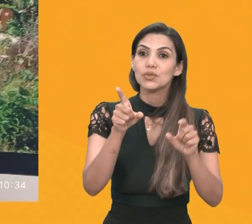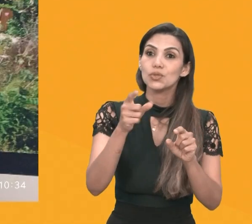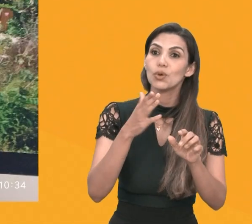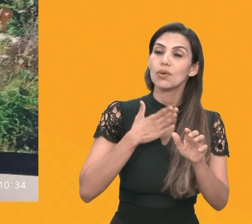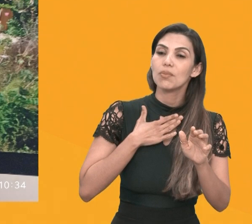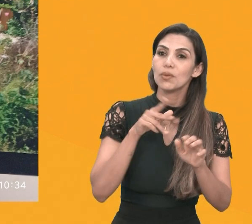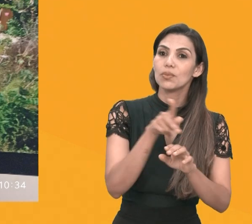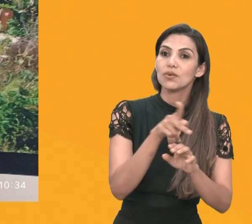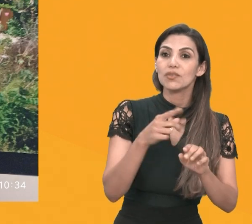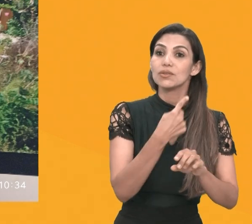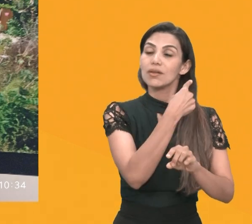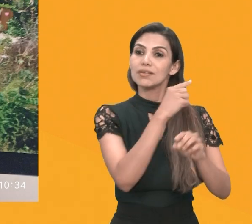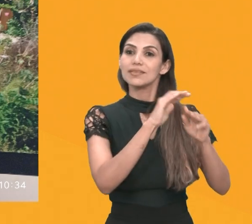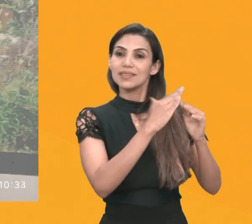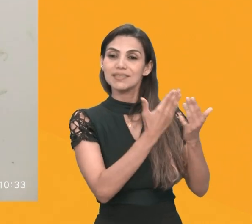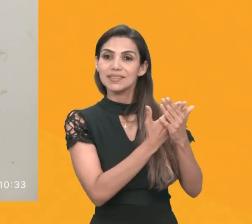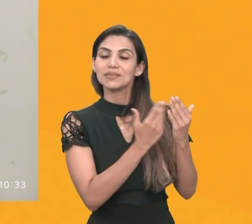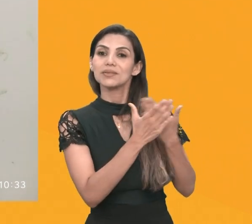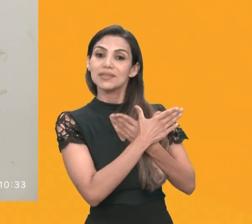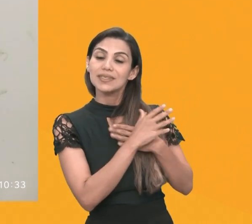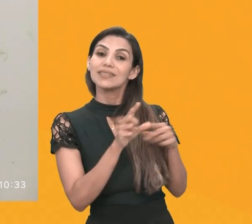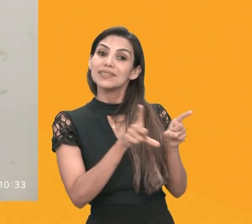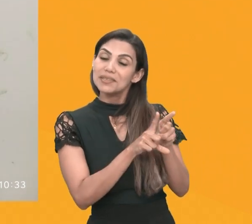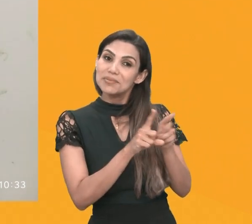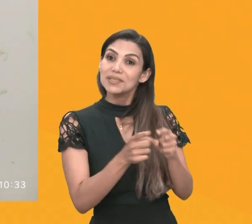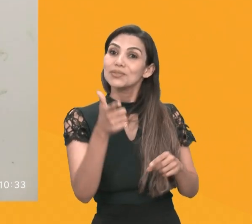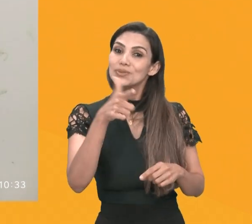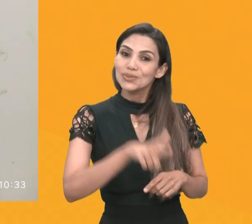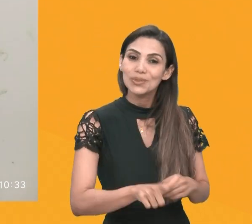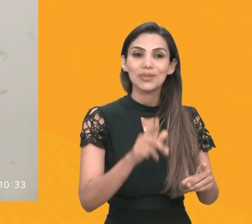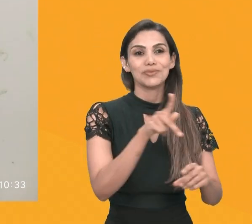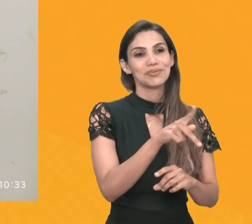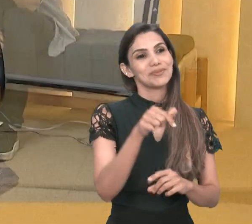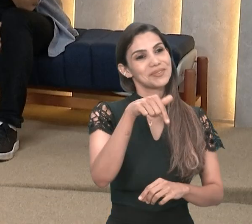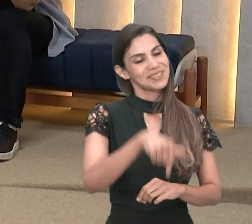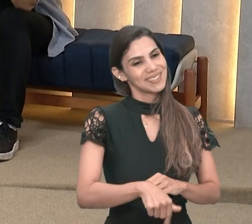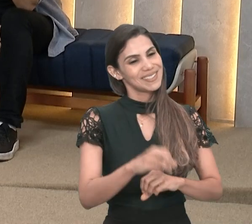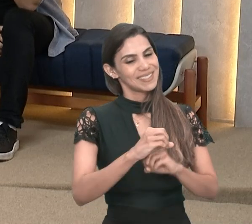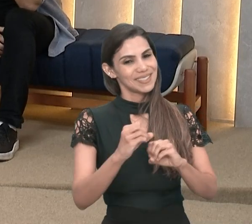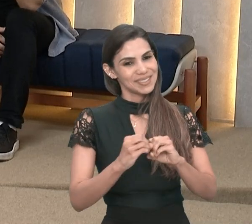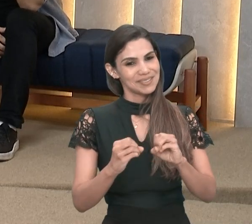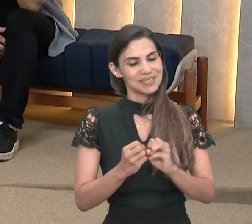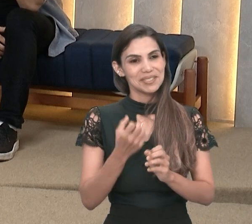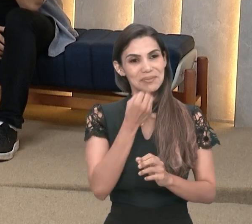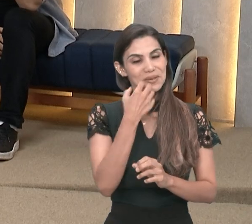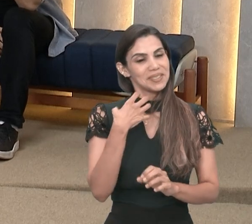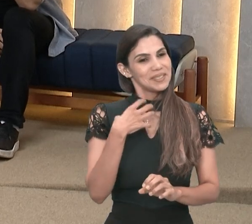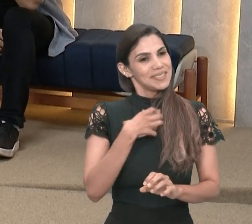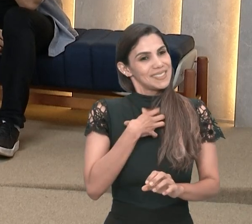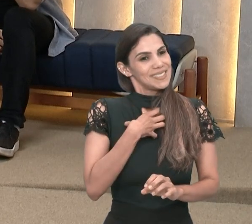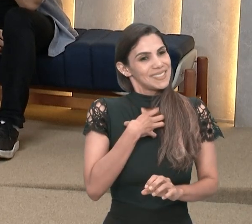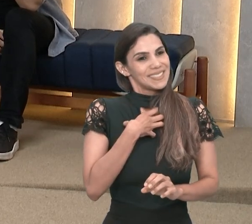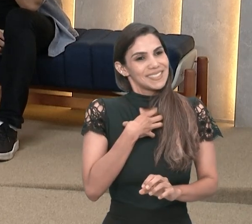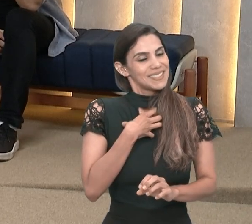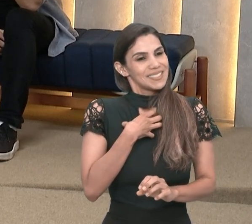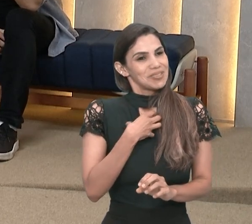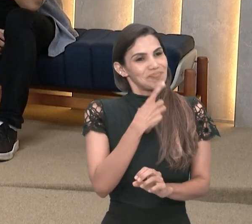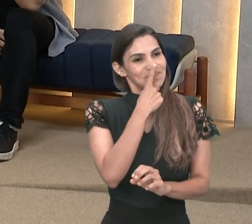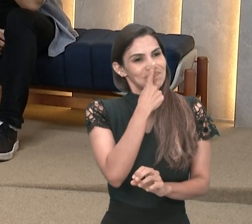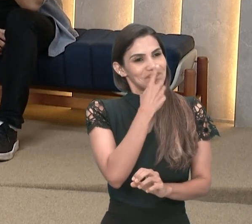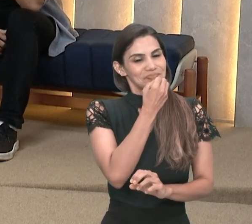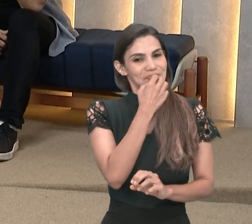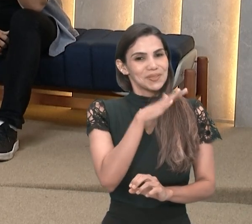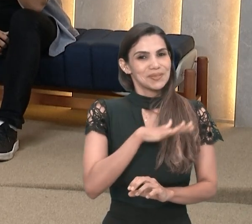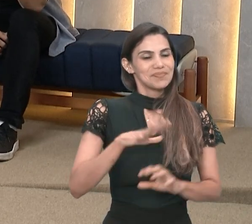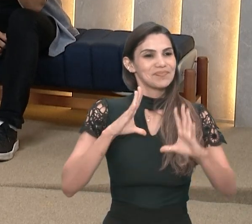de uma escola, né, de um espaço meu já, né? Que bacana. Agora a gente está acompanhando, inclusive, imagens ali, pode voltar aí, pessoal, imagens